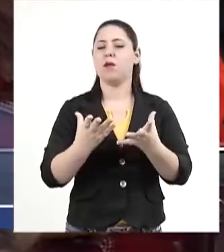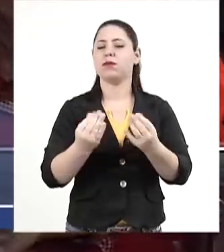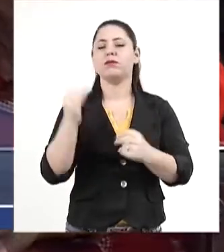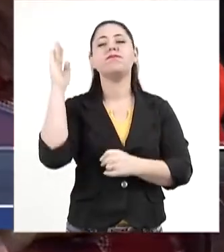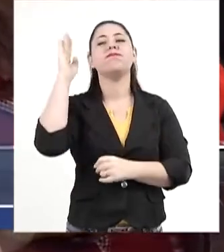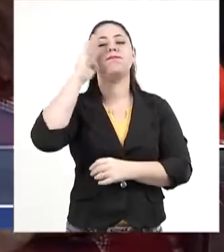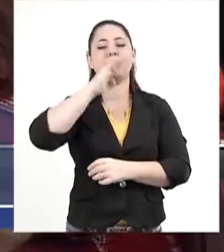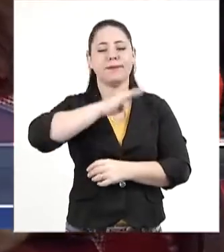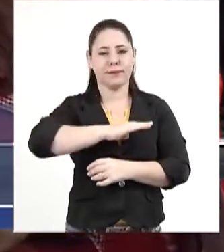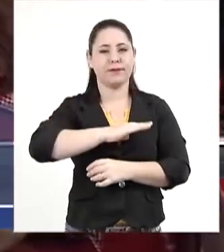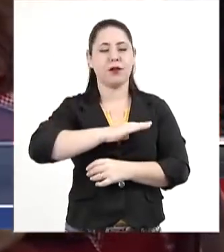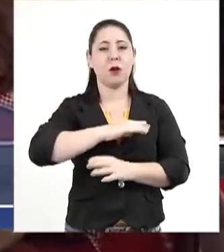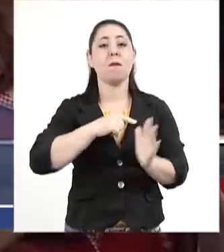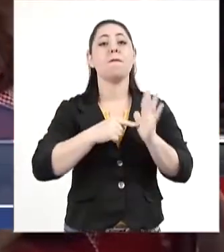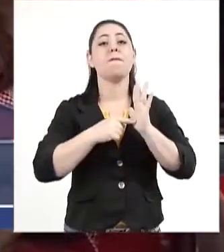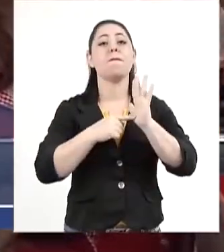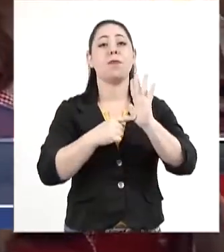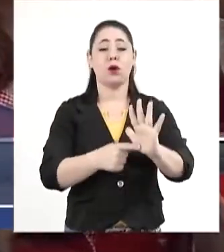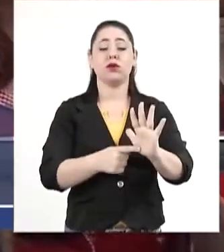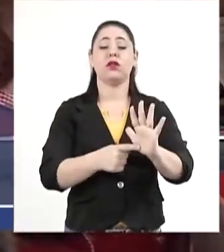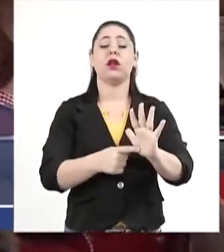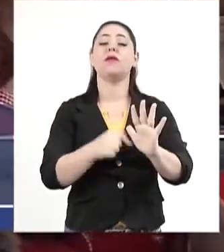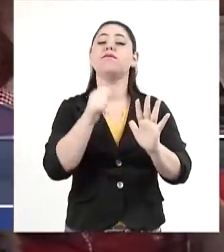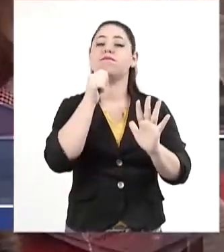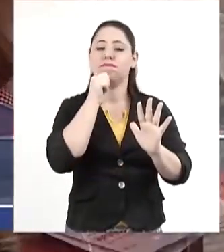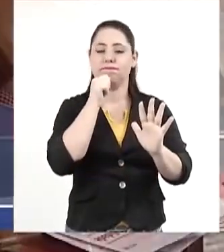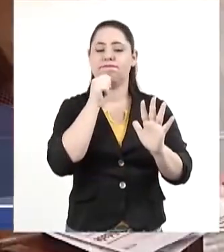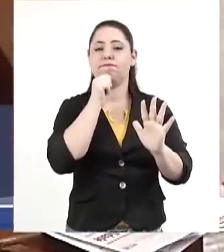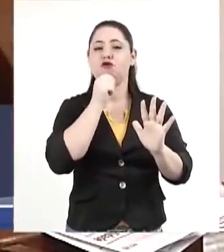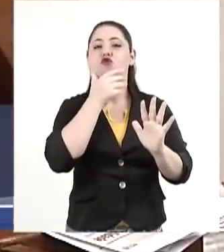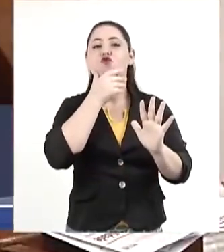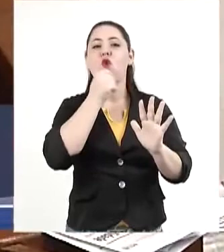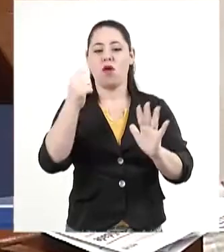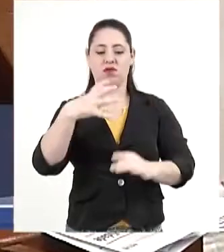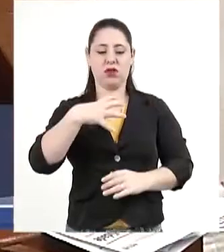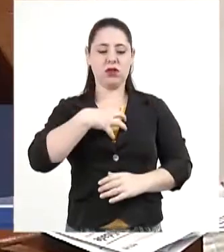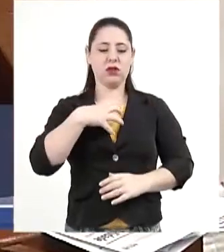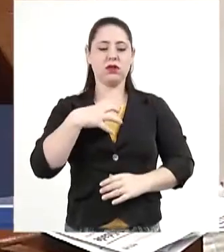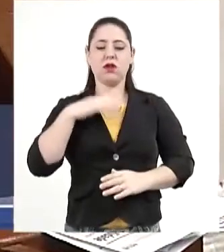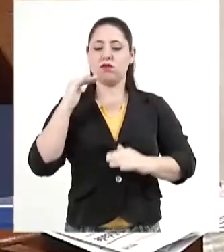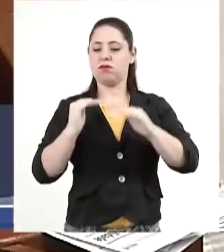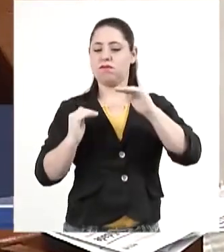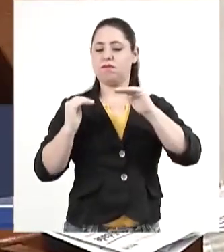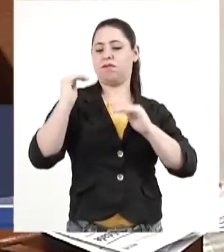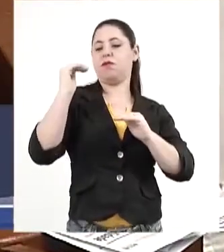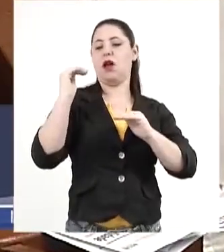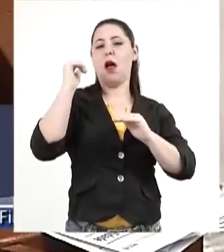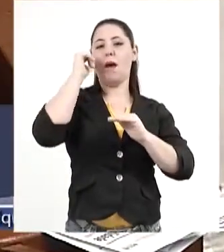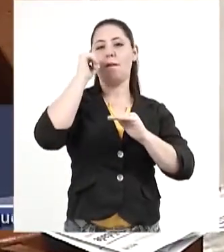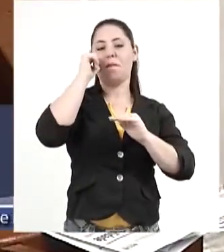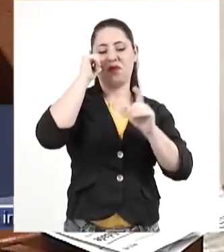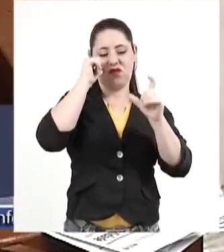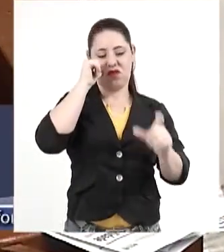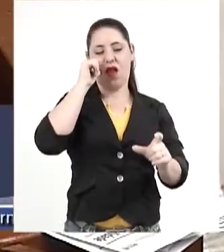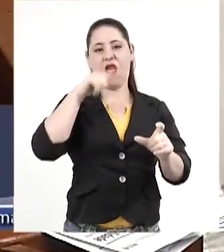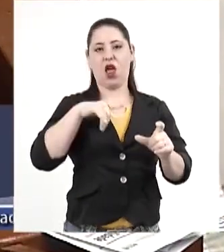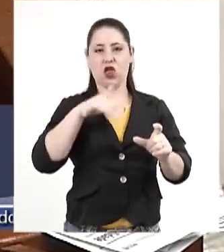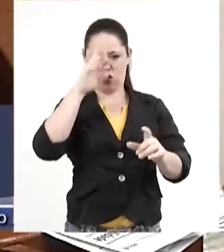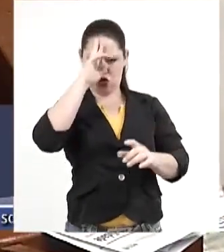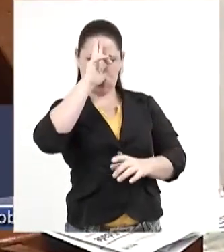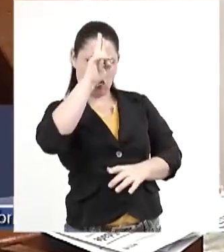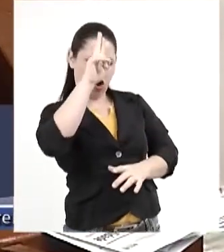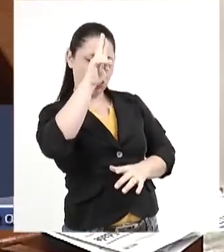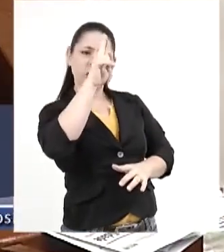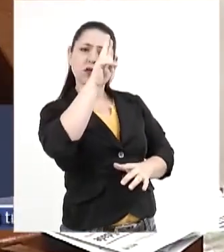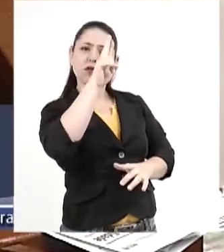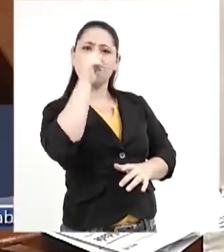isso revela que ainda o homem se sente superior às mulheres, dono das mulheres,